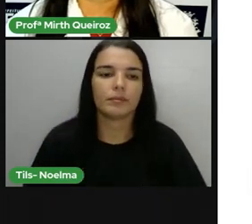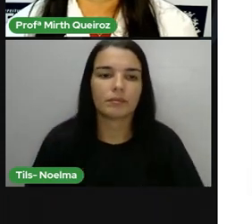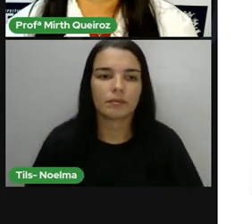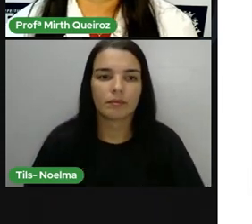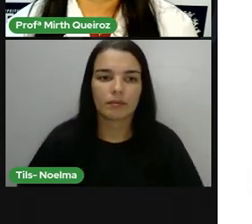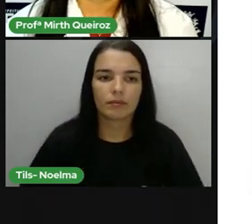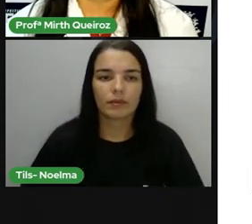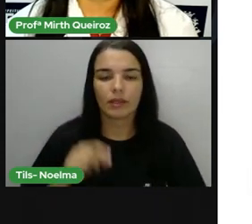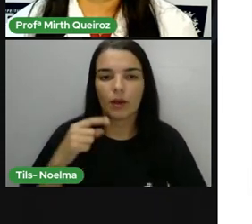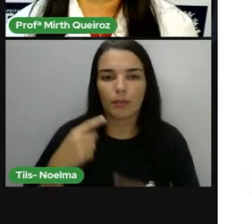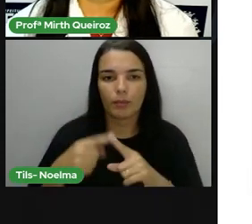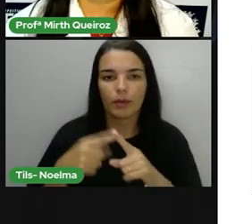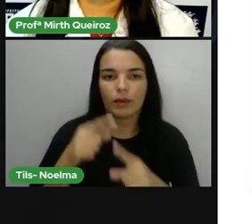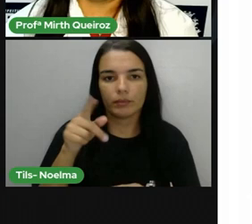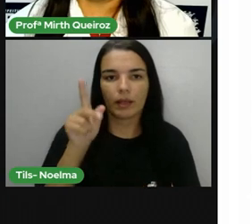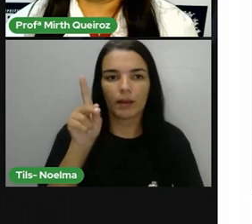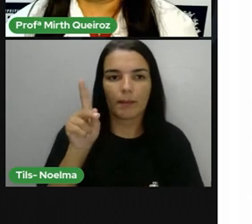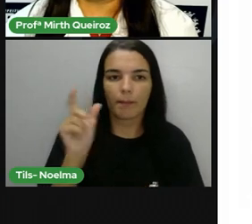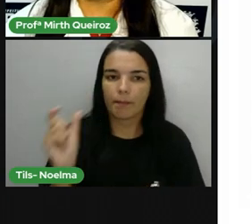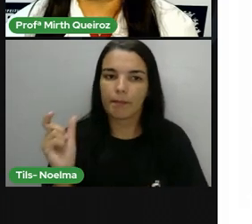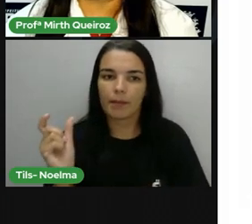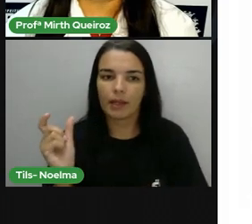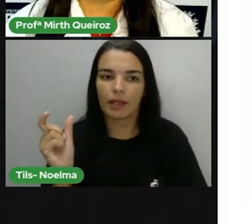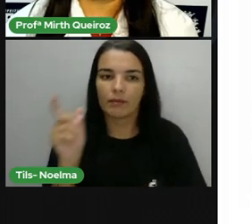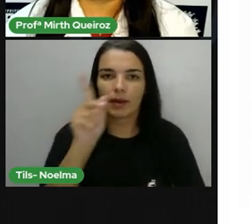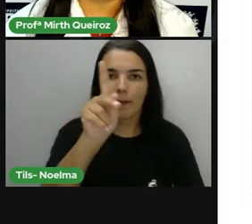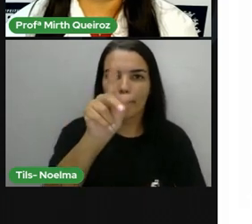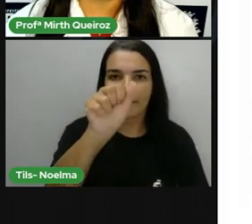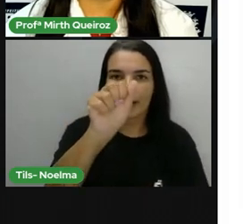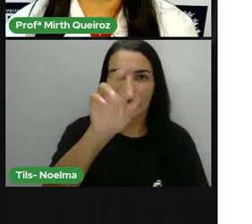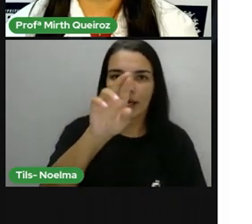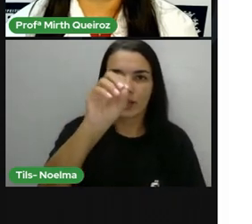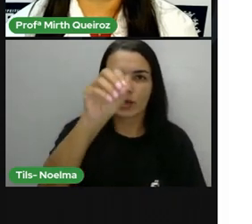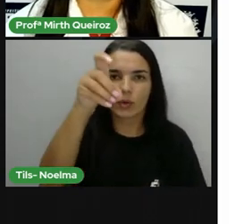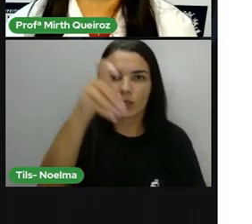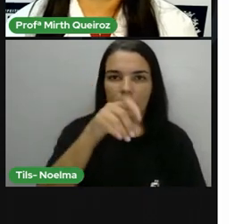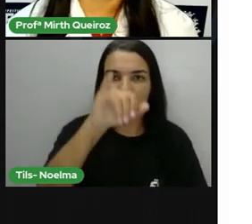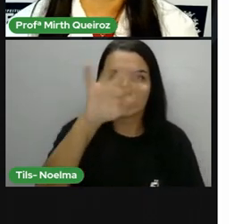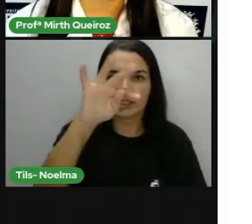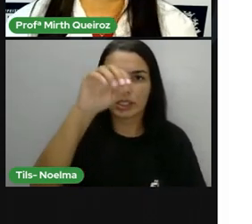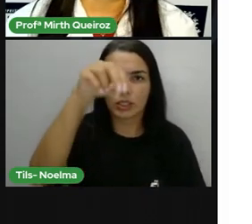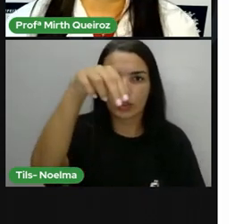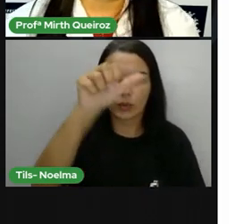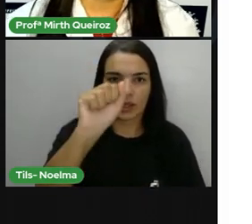uma palavra paroxítona, certo? Dessas, né? Que são várias.